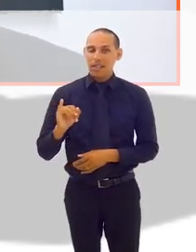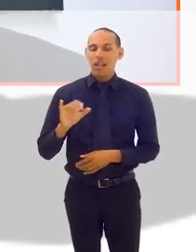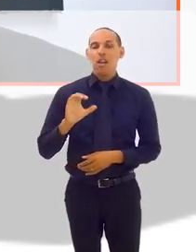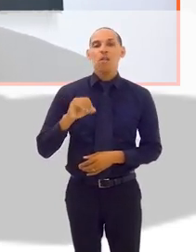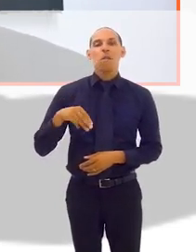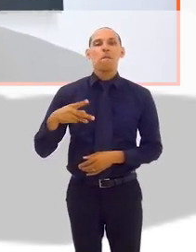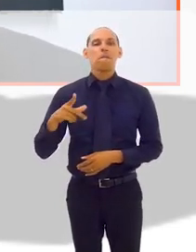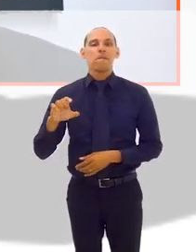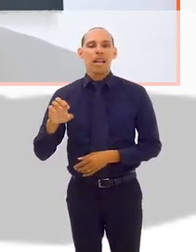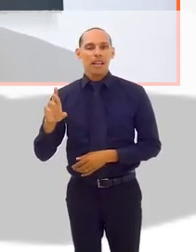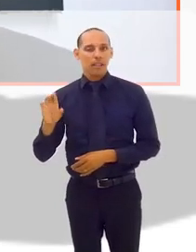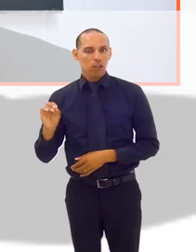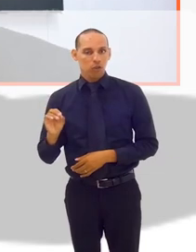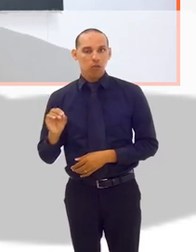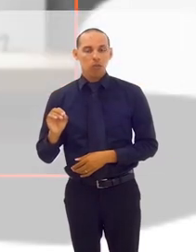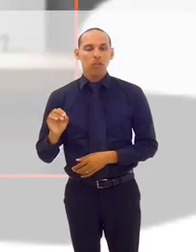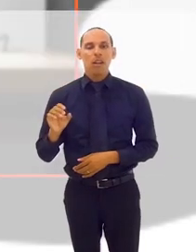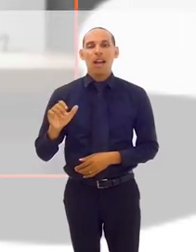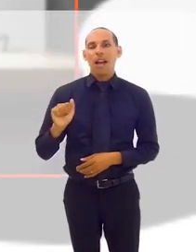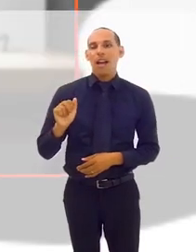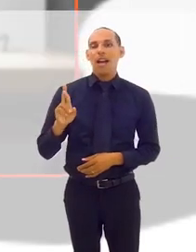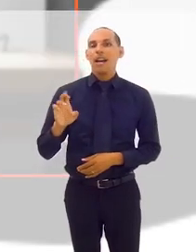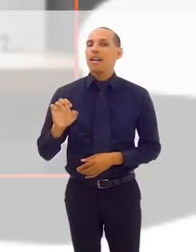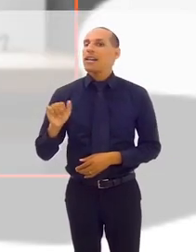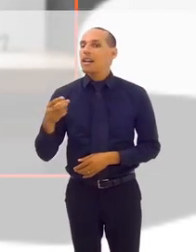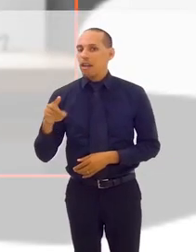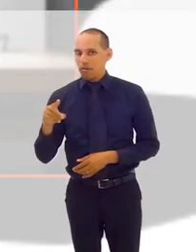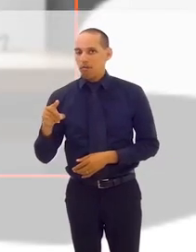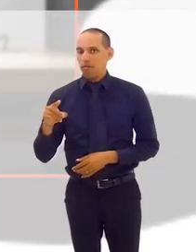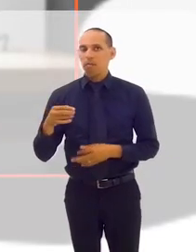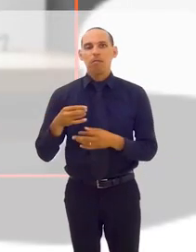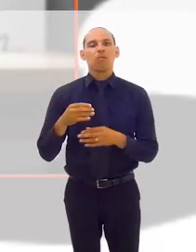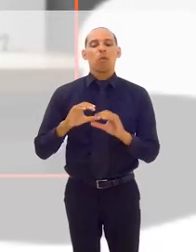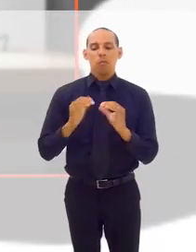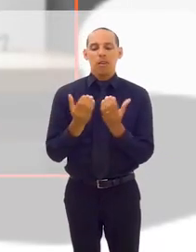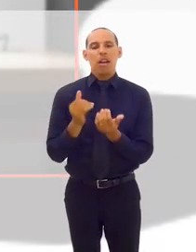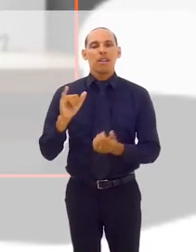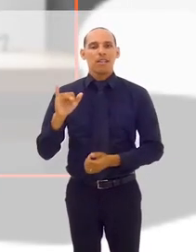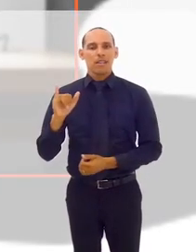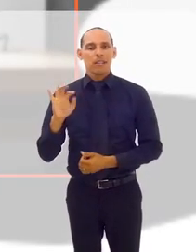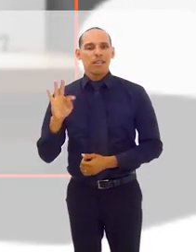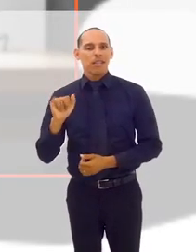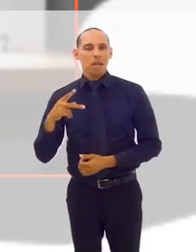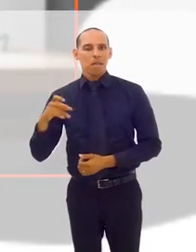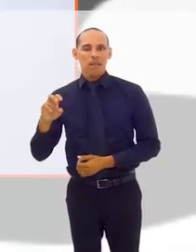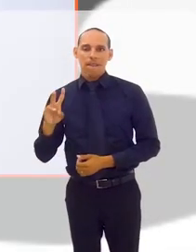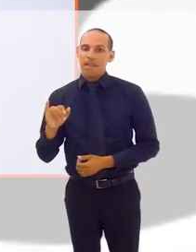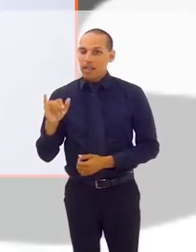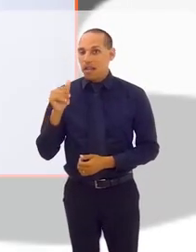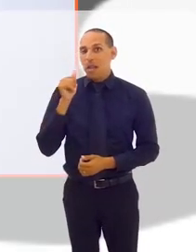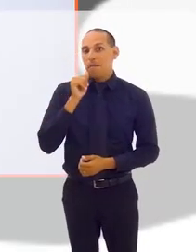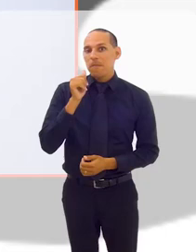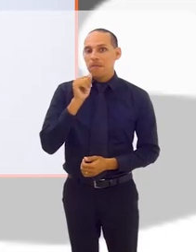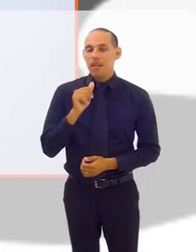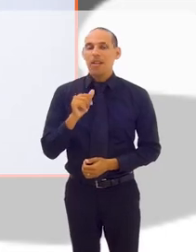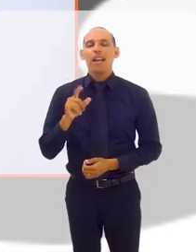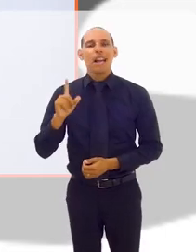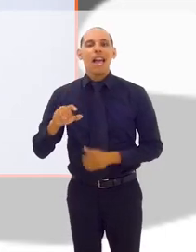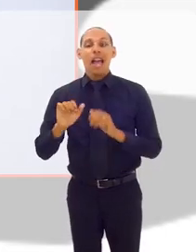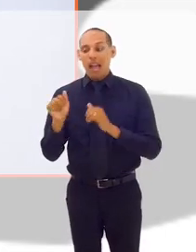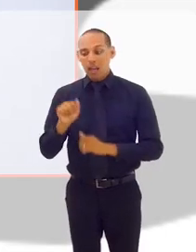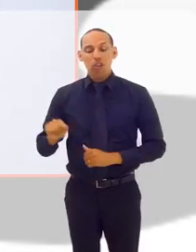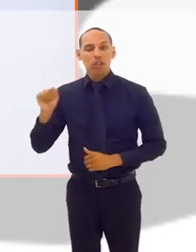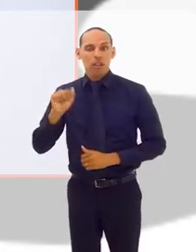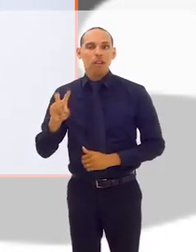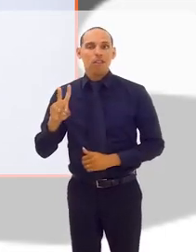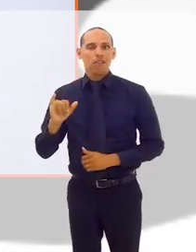Em Complexo São Paulo. Do Areião, na comunidade Itapevi. Então lá, a moça chega dentro desse ponto de venda. Associação Vitória